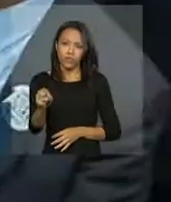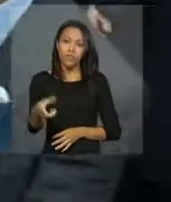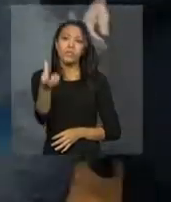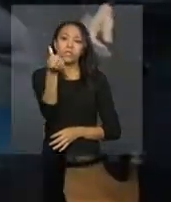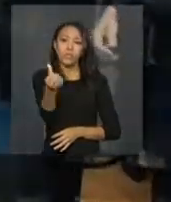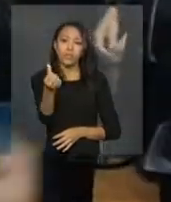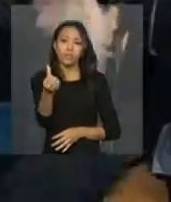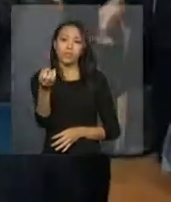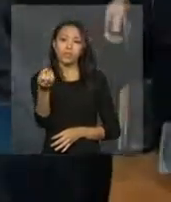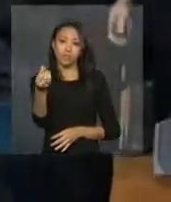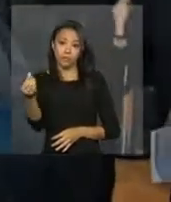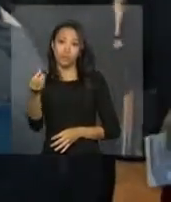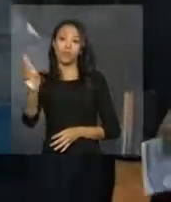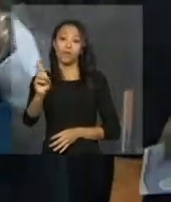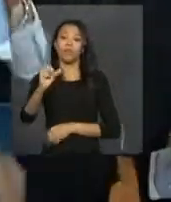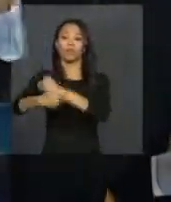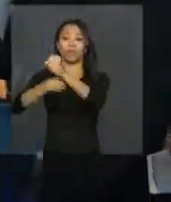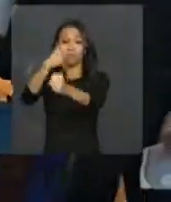42.600